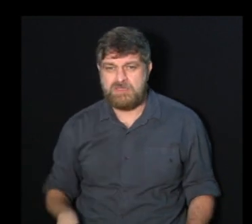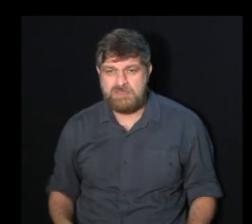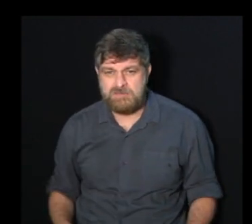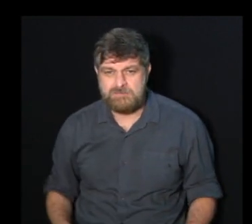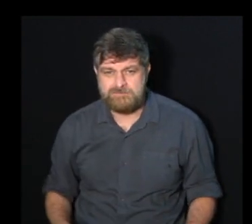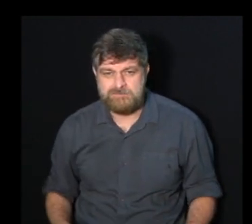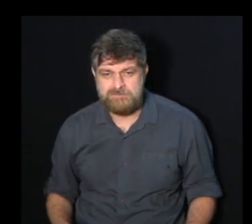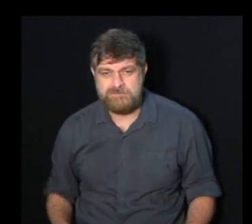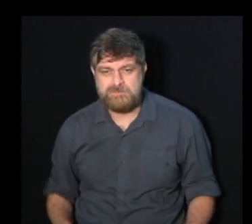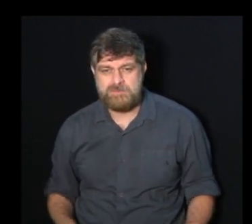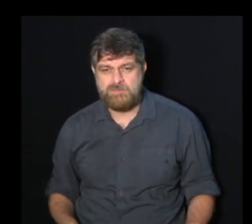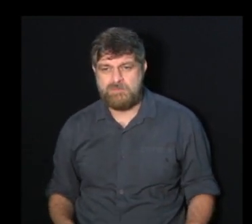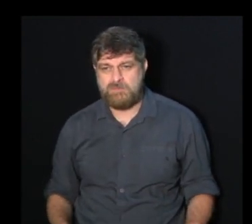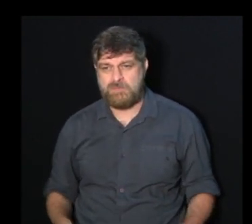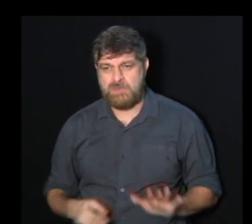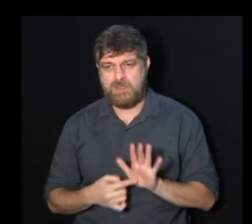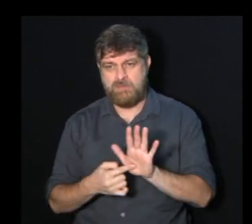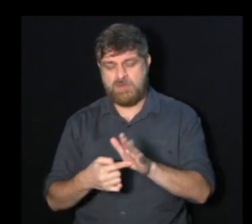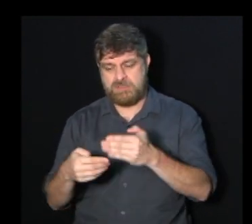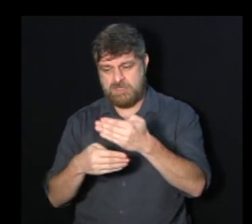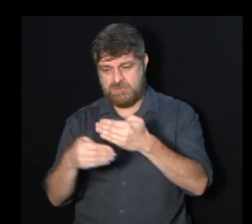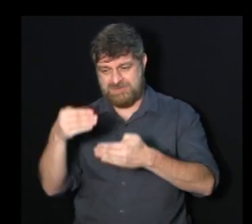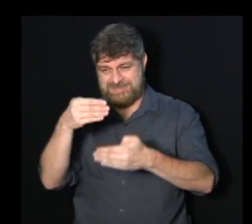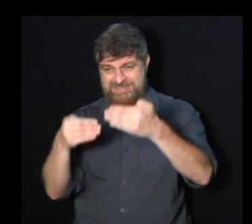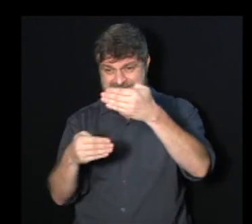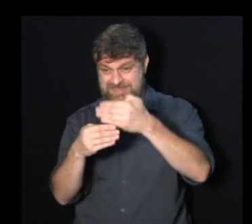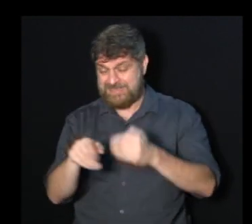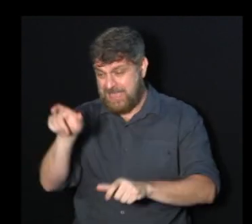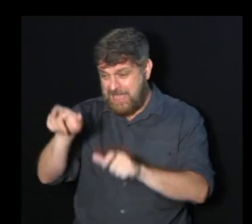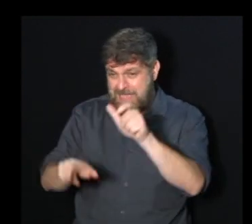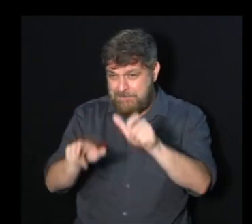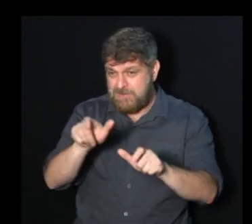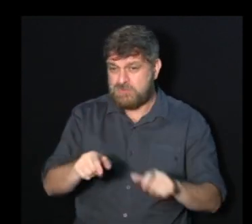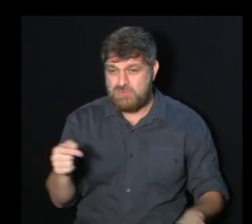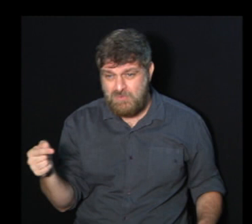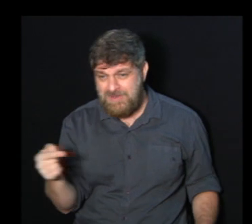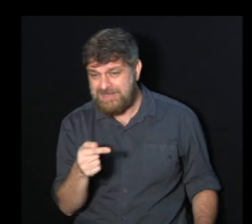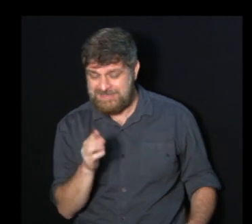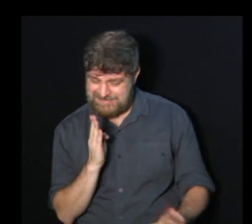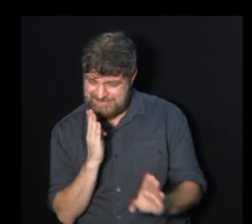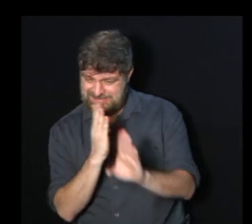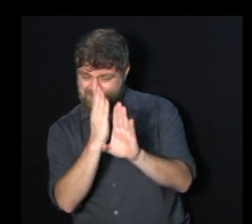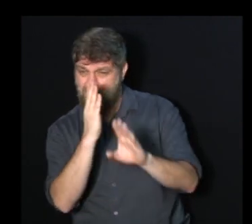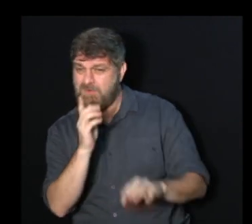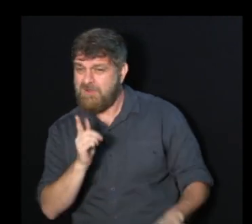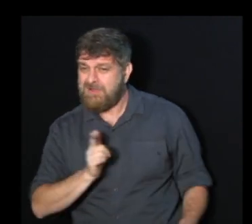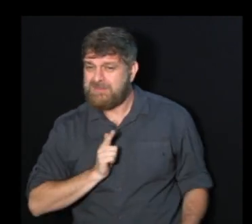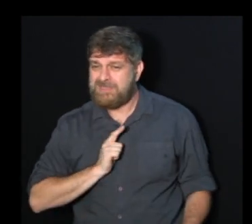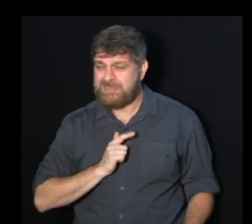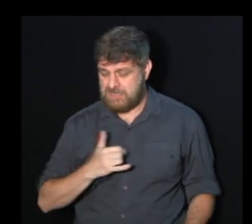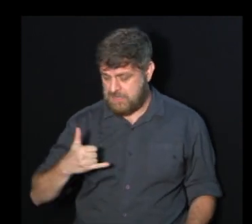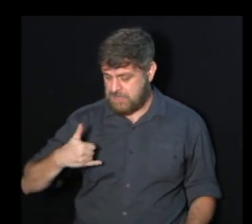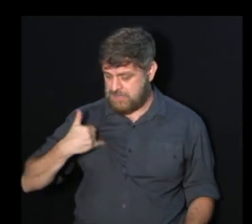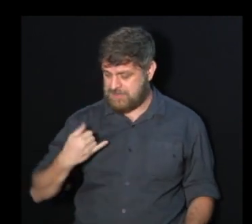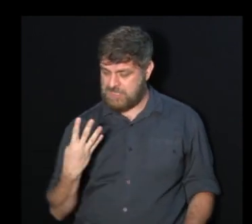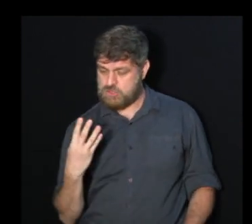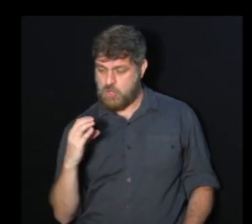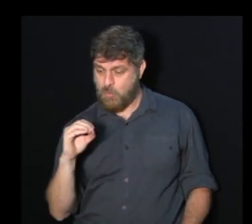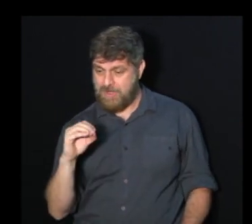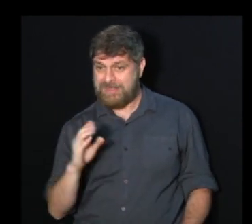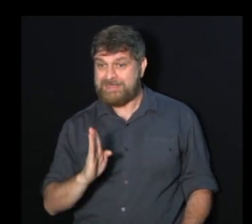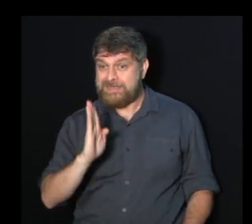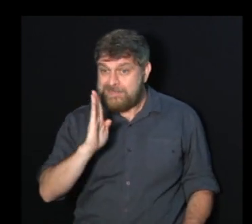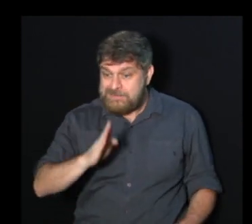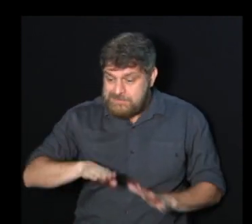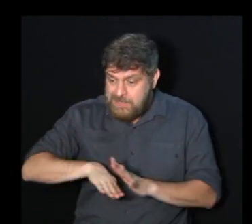que saiu recente, vai estar até nos slides aí, que essas pessoas, que eles identificaram que pessoas acima de 40 anos já